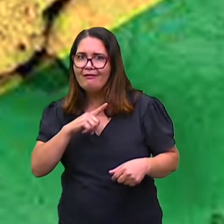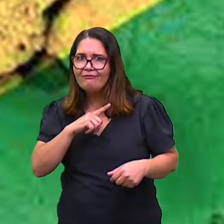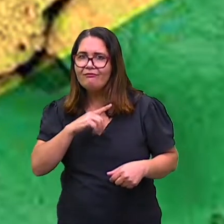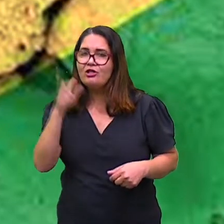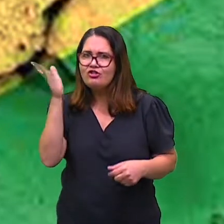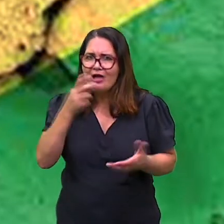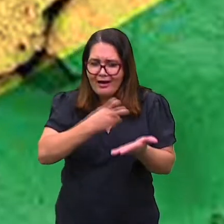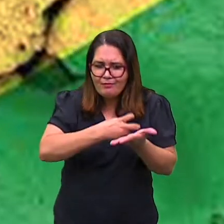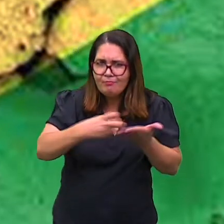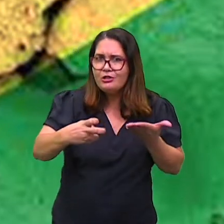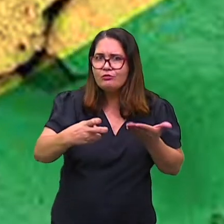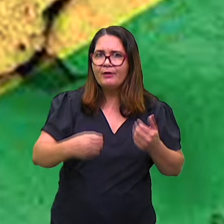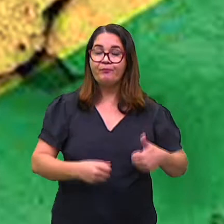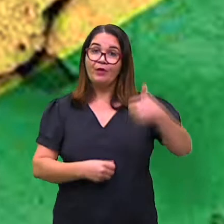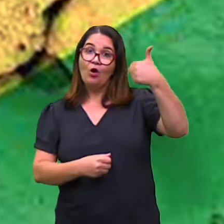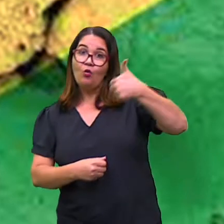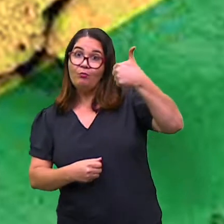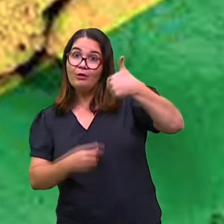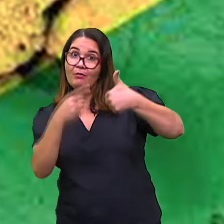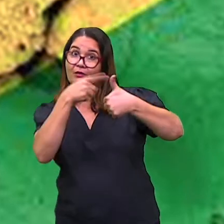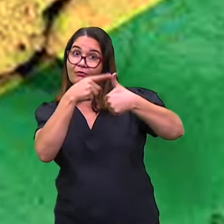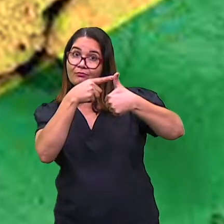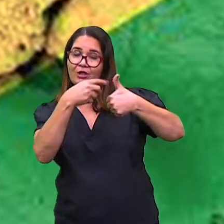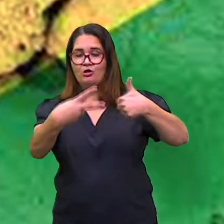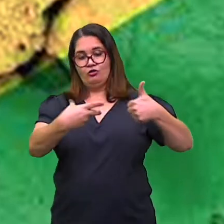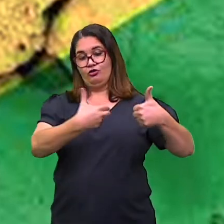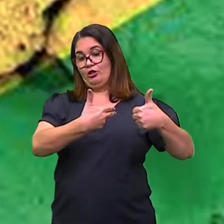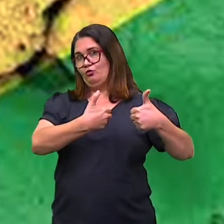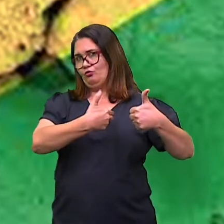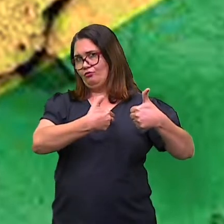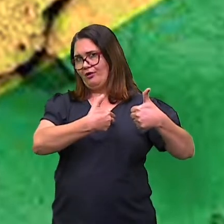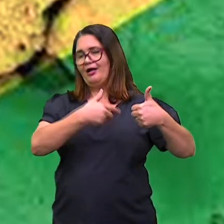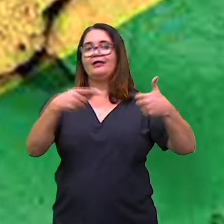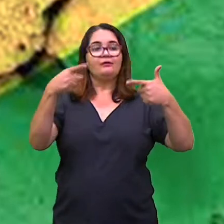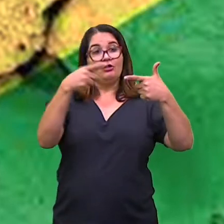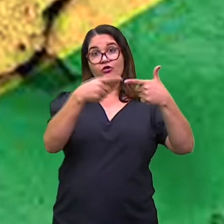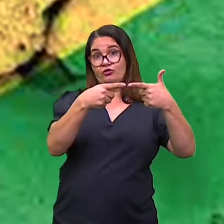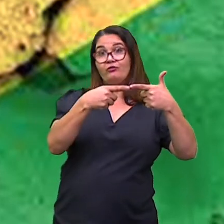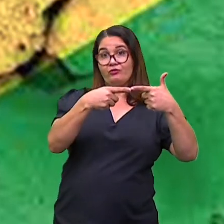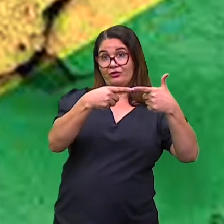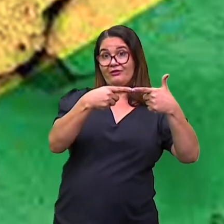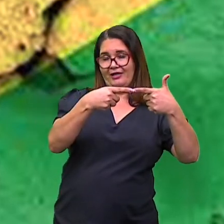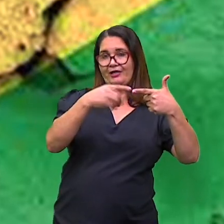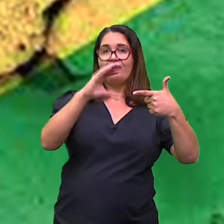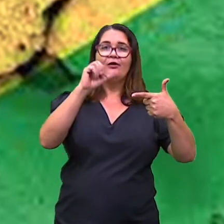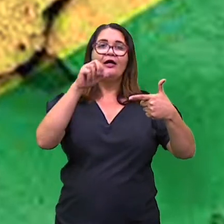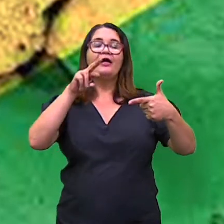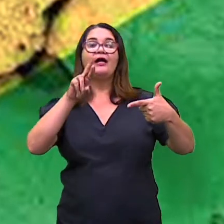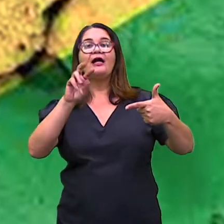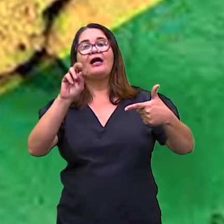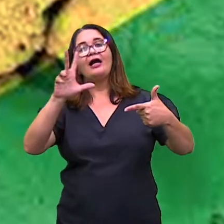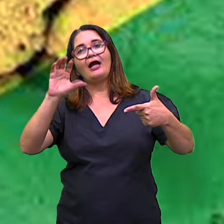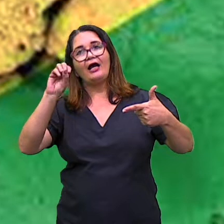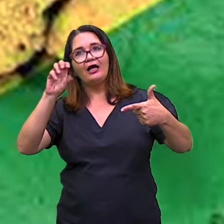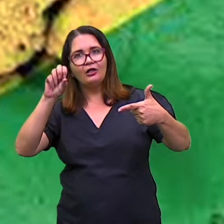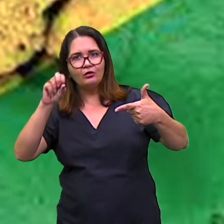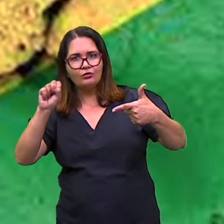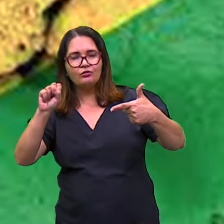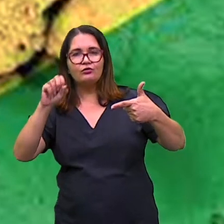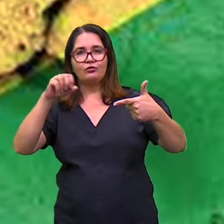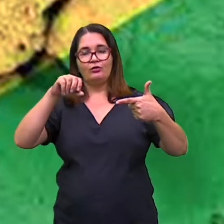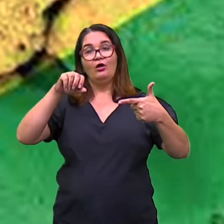rejeitado pelo plenário da então Câmara Federal. O segundo foi contra Carlos Luz e o terceiro contra Café